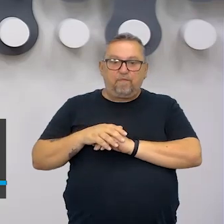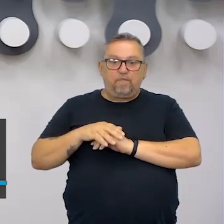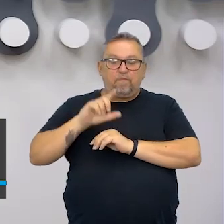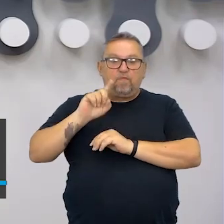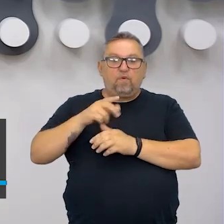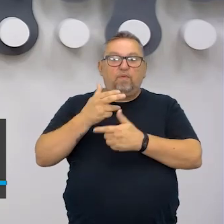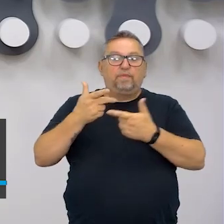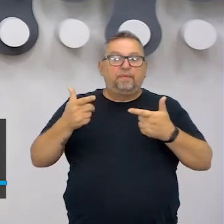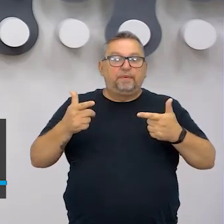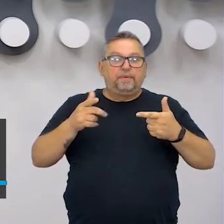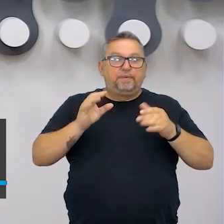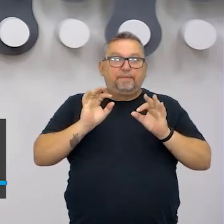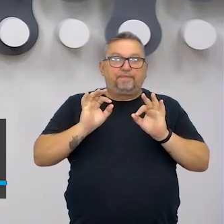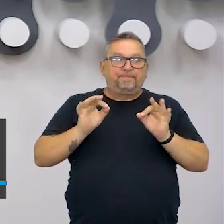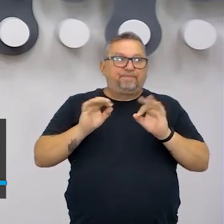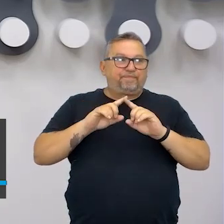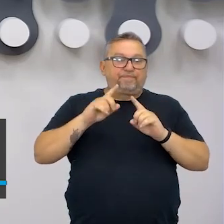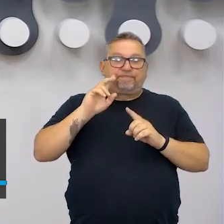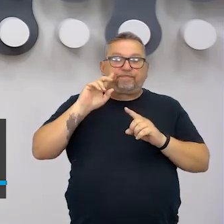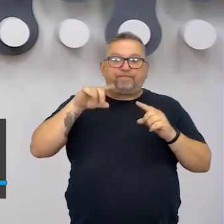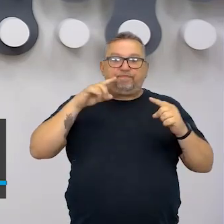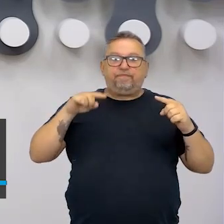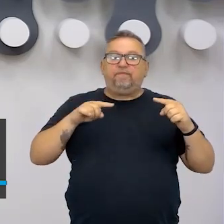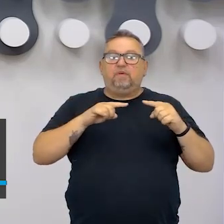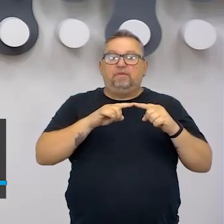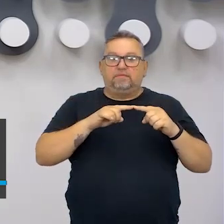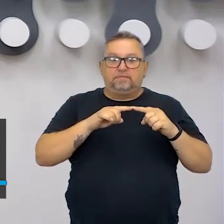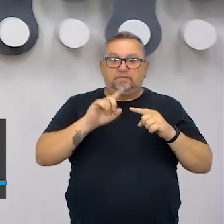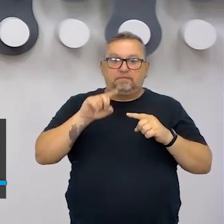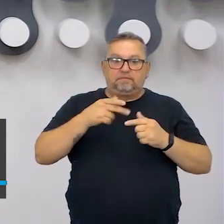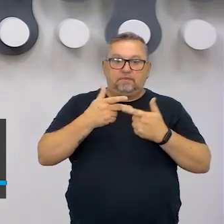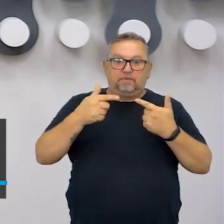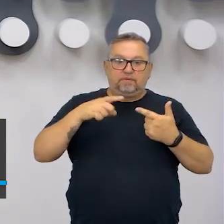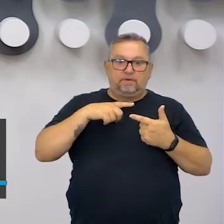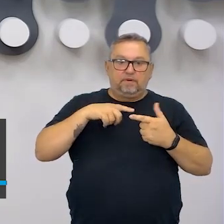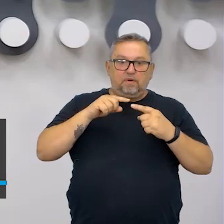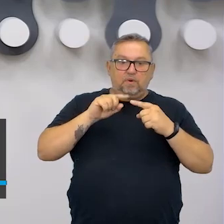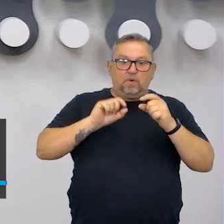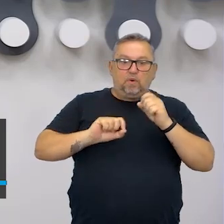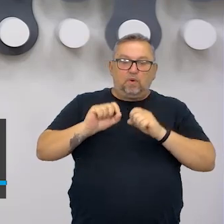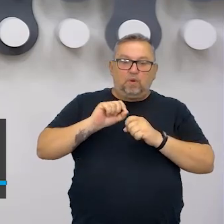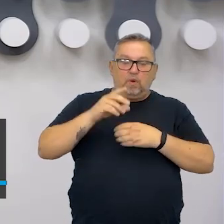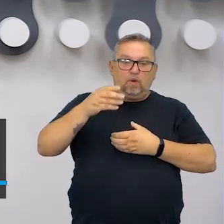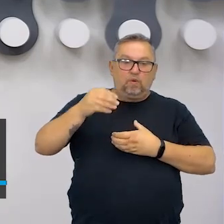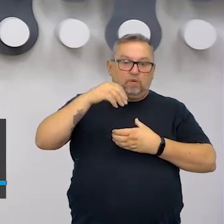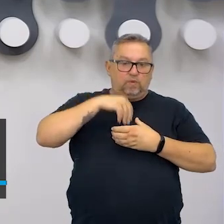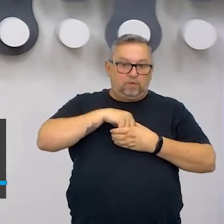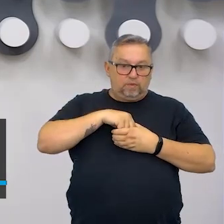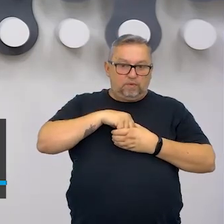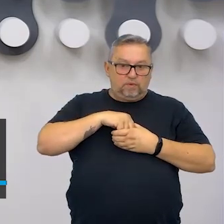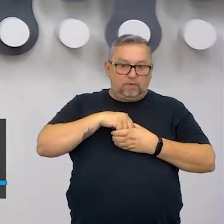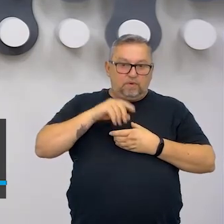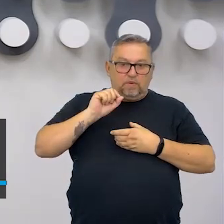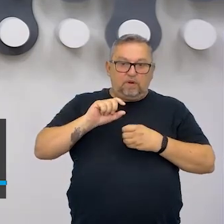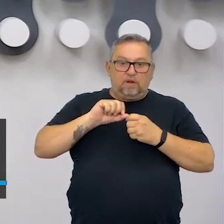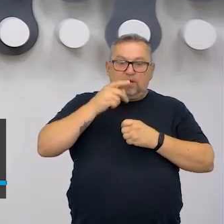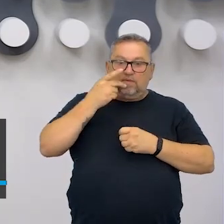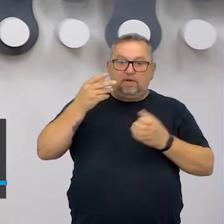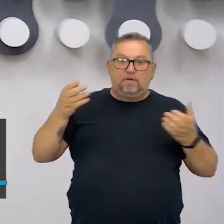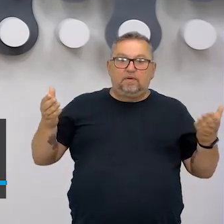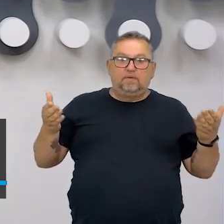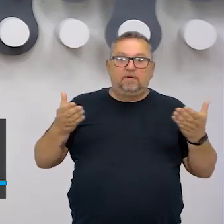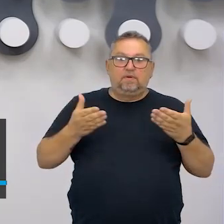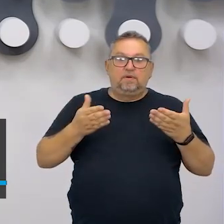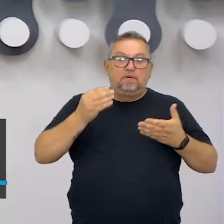é completamente objetivo, né? É uma coisa que tem a ver então com a subjetividade. O que eu estou falando agora? Eu